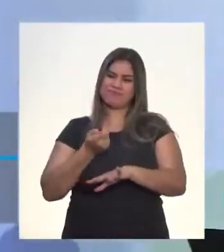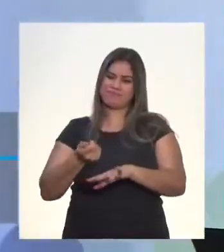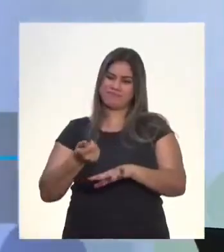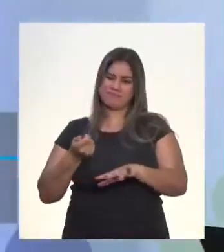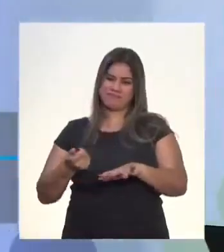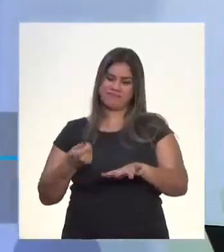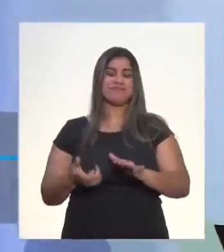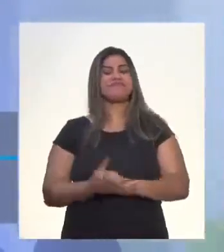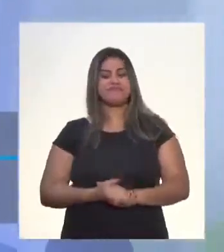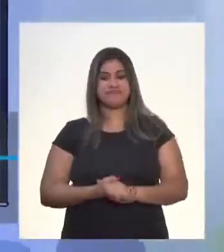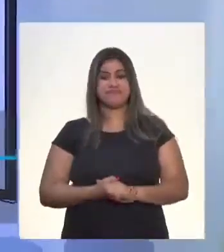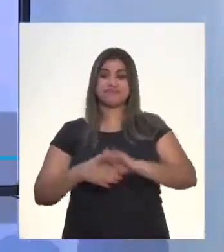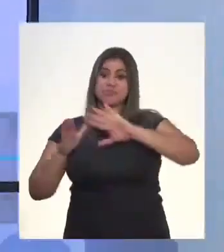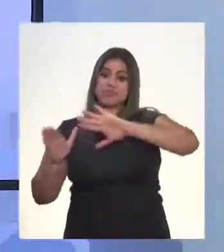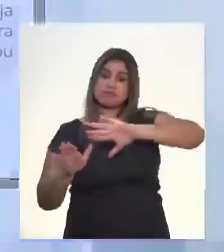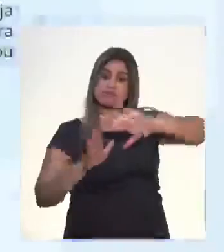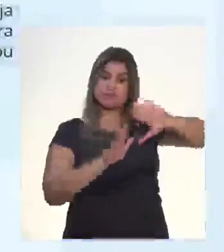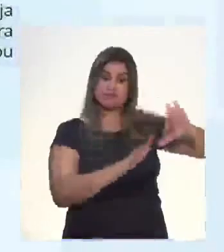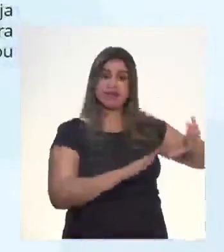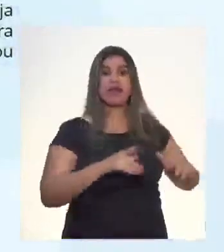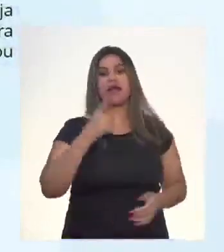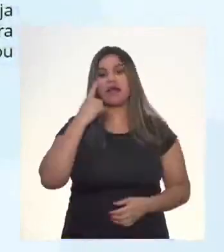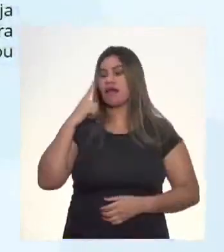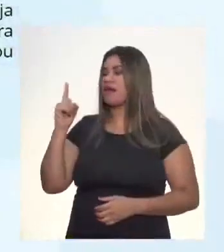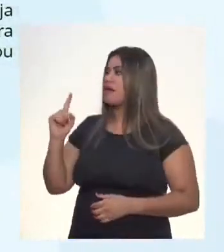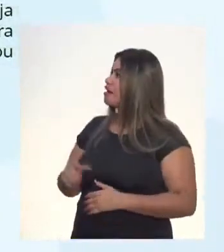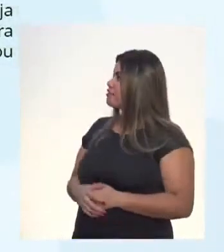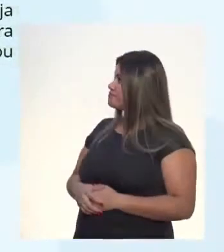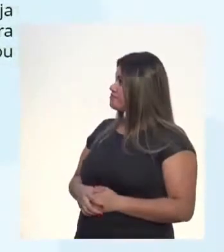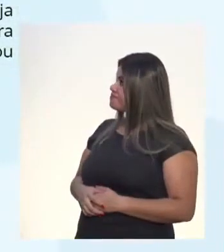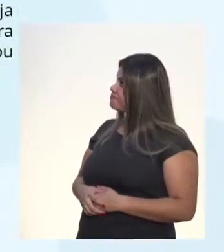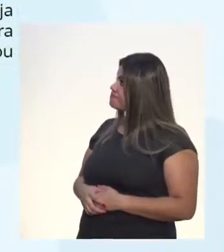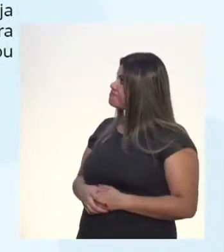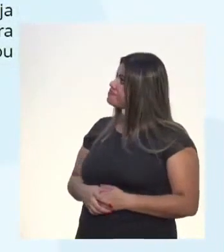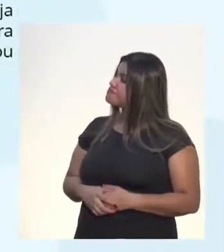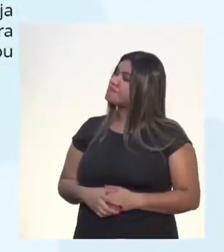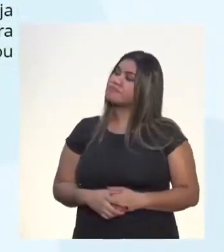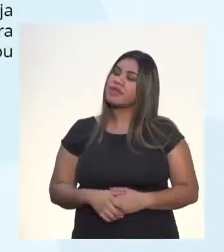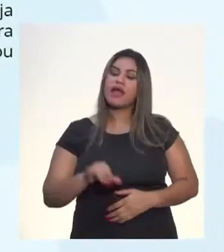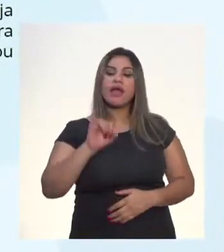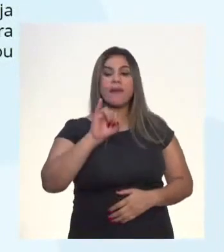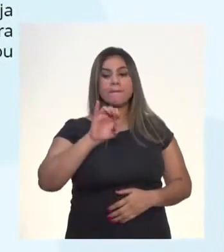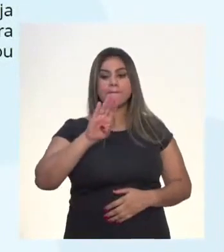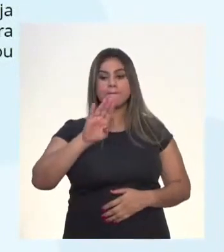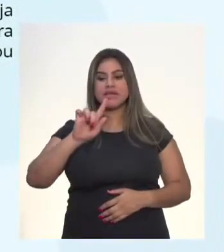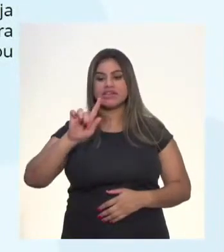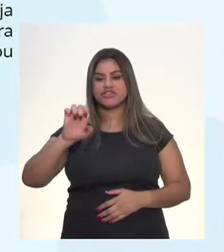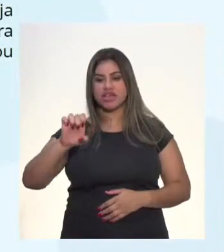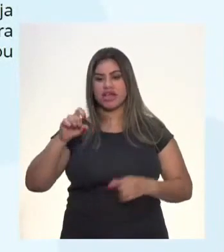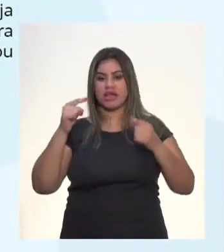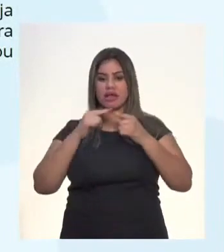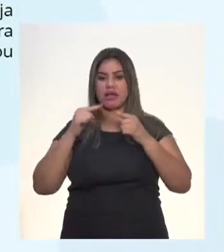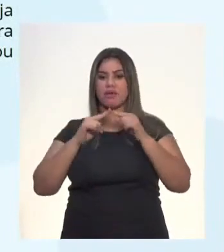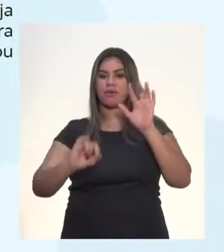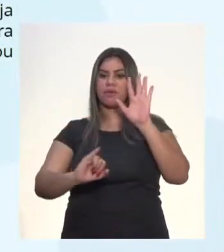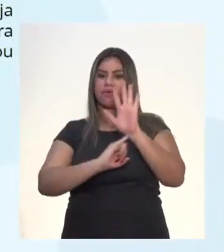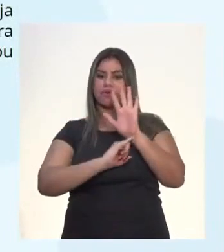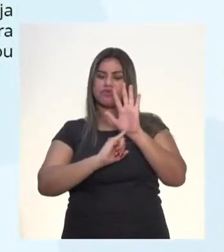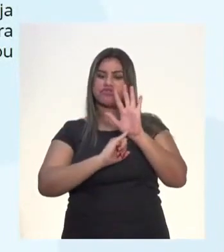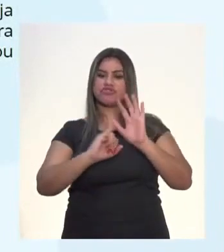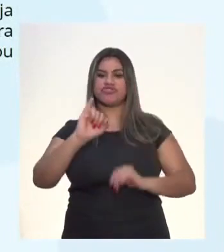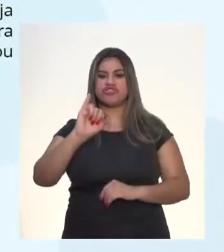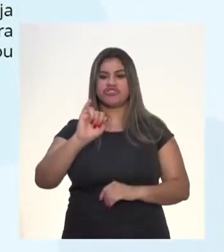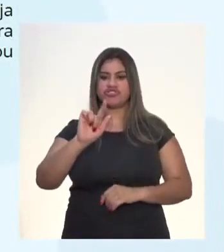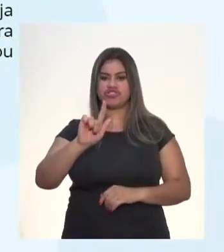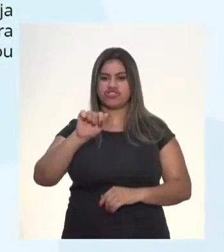IBGE. Então, a primeira que vai aparecer para vocês aí é um apontamento sobre o índice de Gini, que você falou